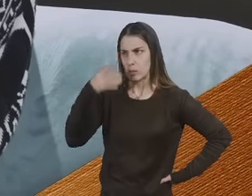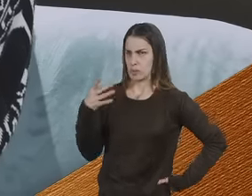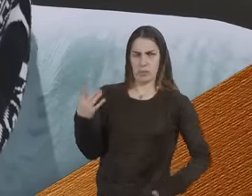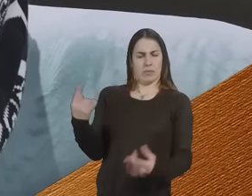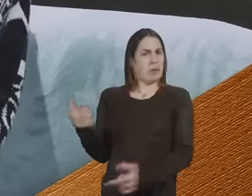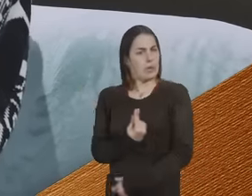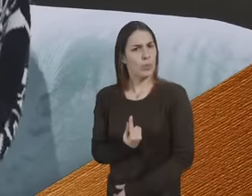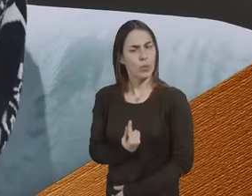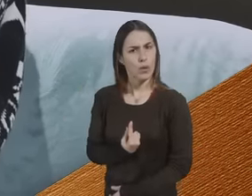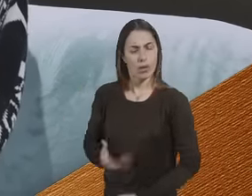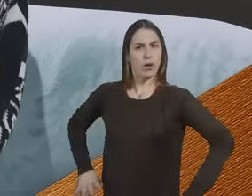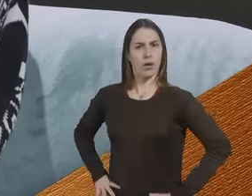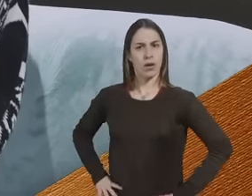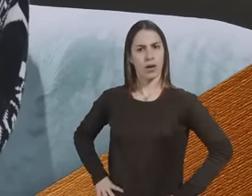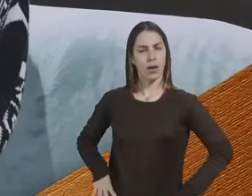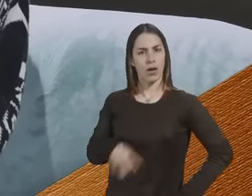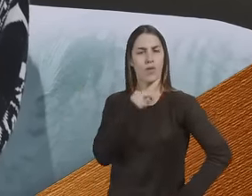possessão?